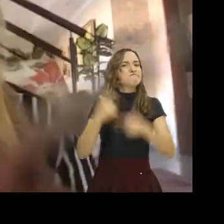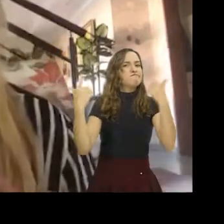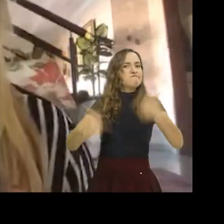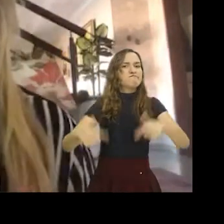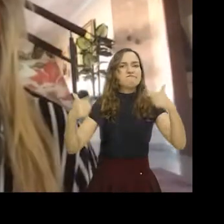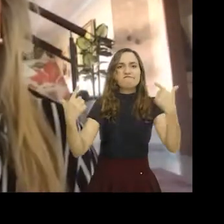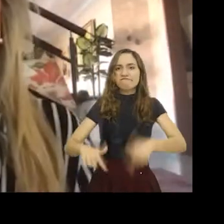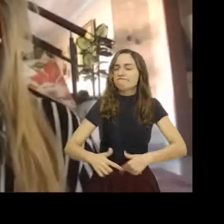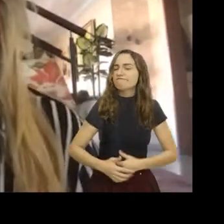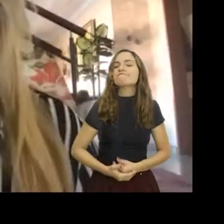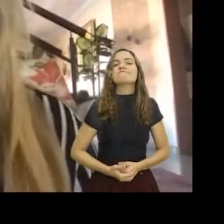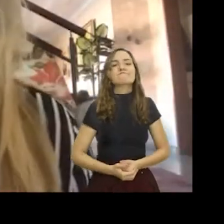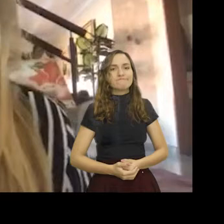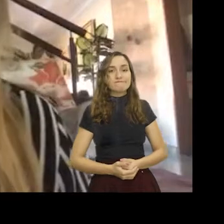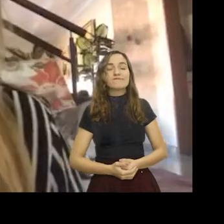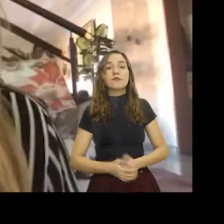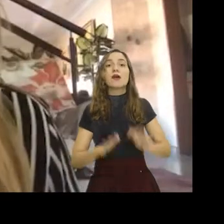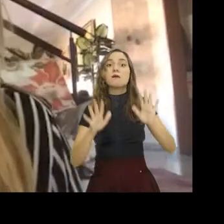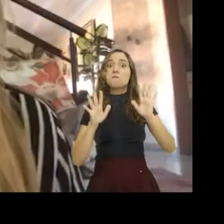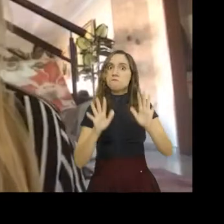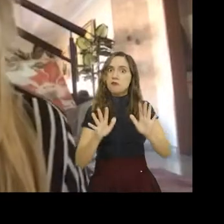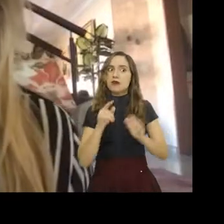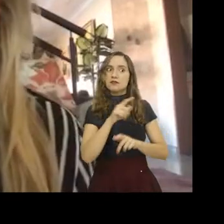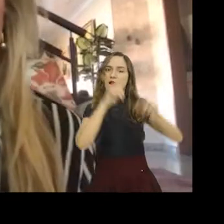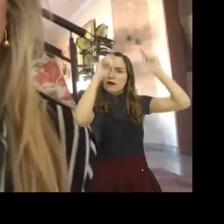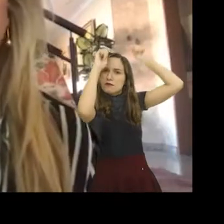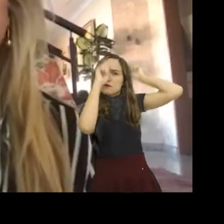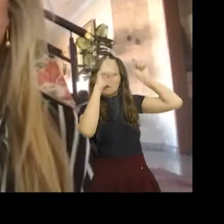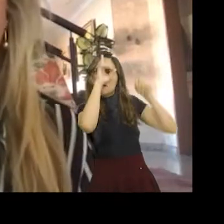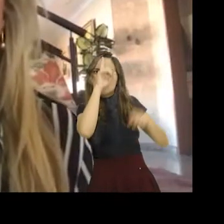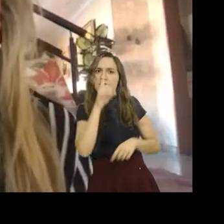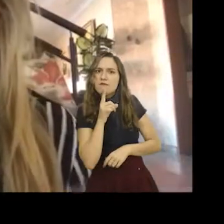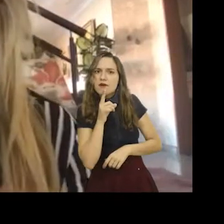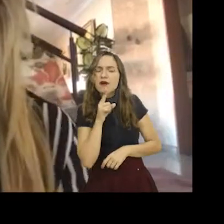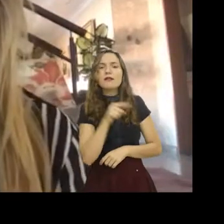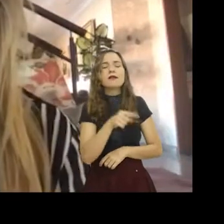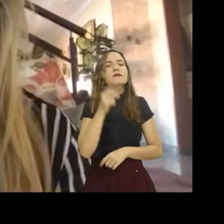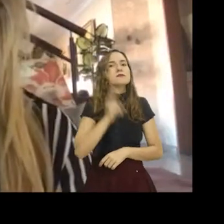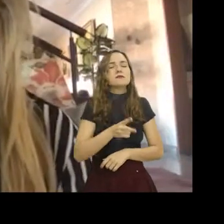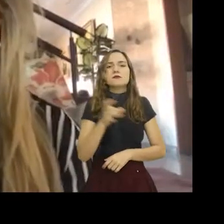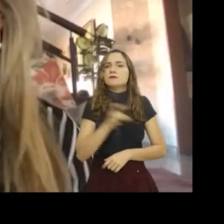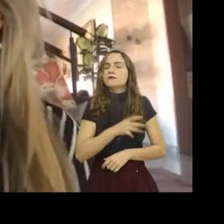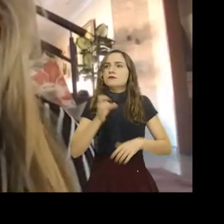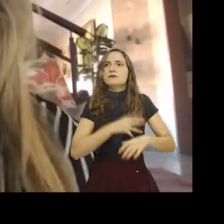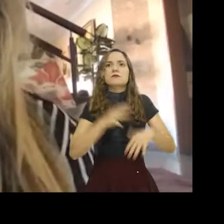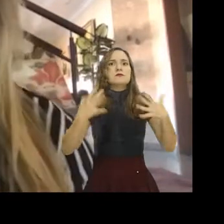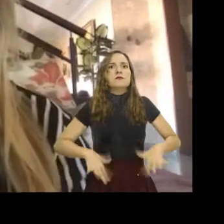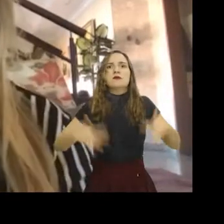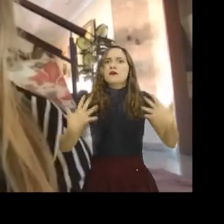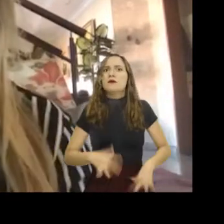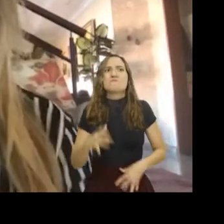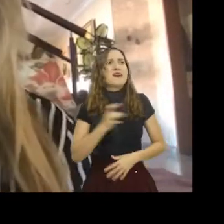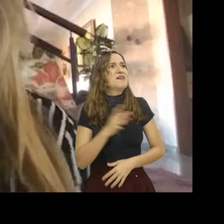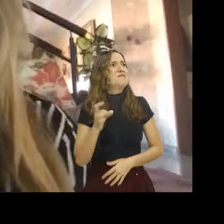existia. Mesmo assim, a Chapeuzinho tinha cada vez mais medo do medo